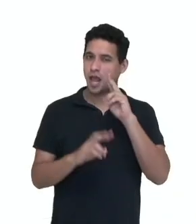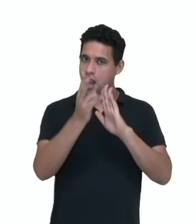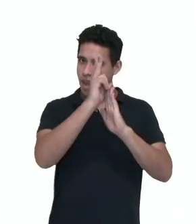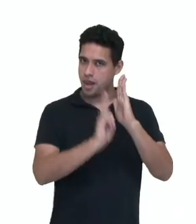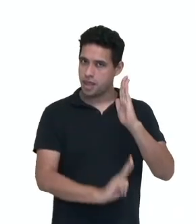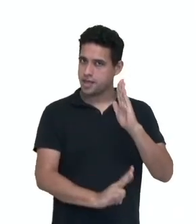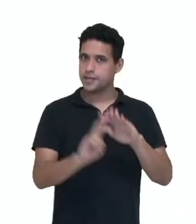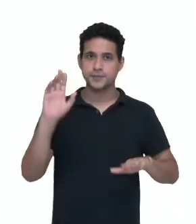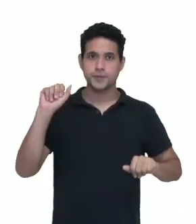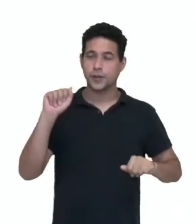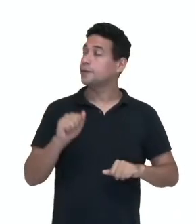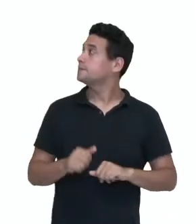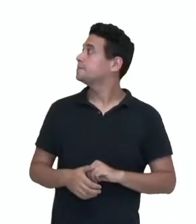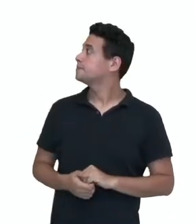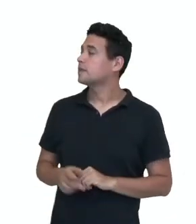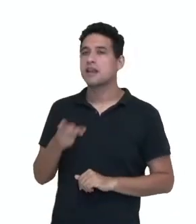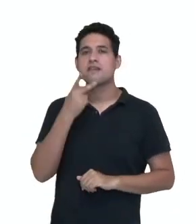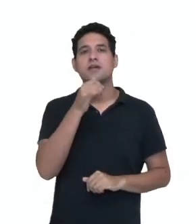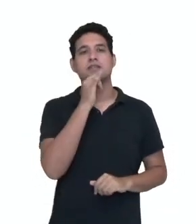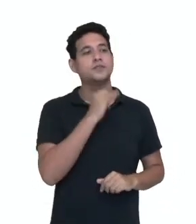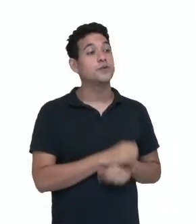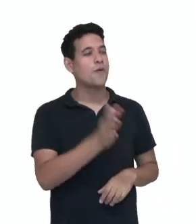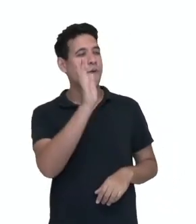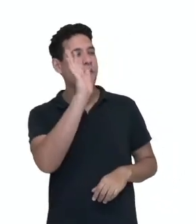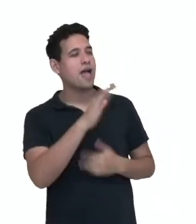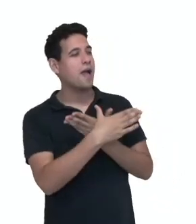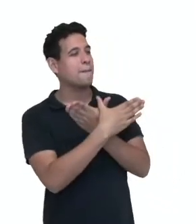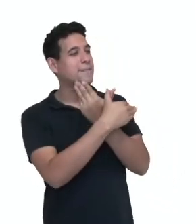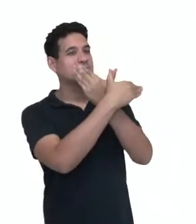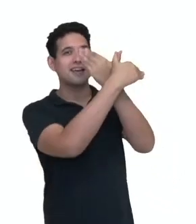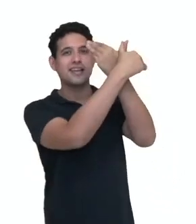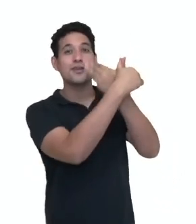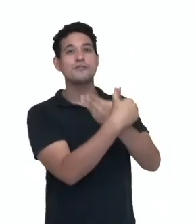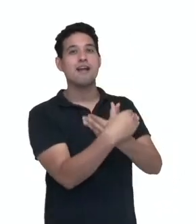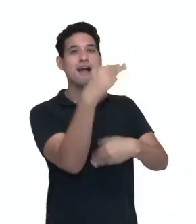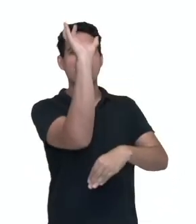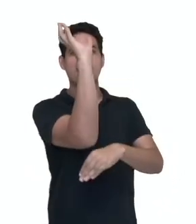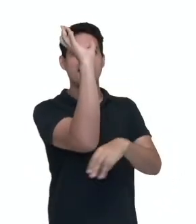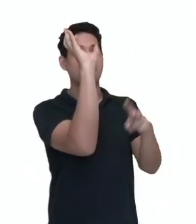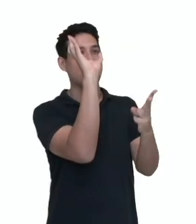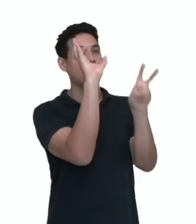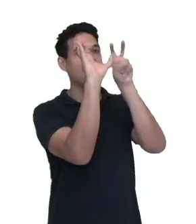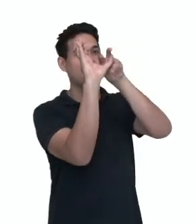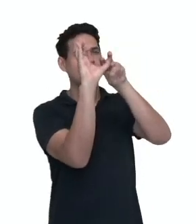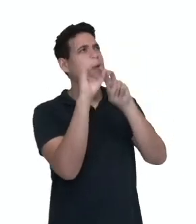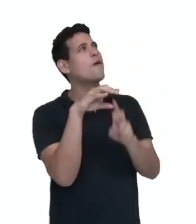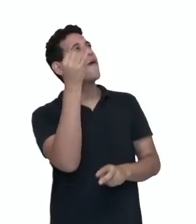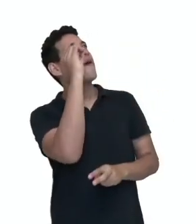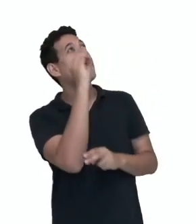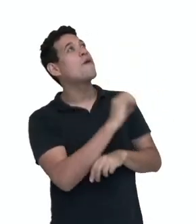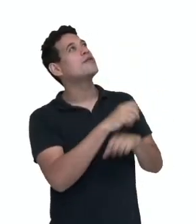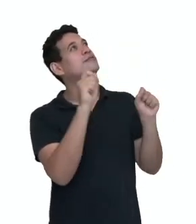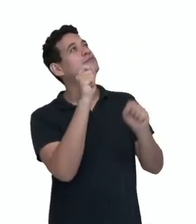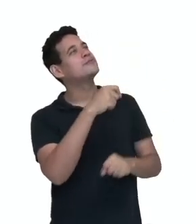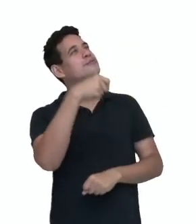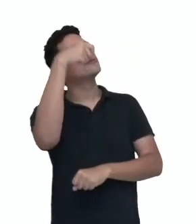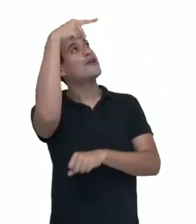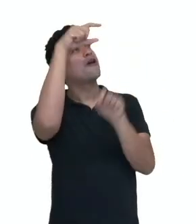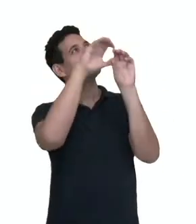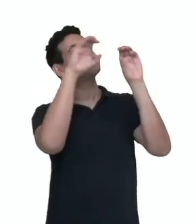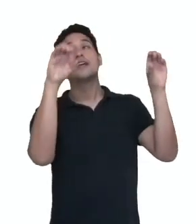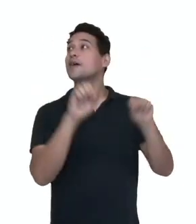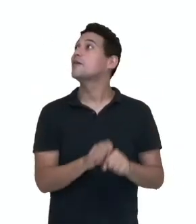el árbol. Ele está falando, olá, passarinhos na árvore. Olá, sol no céu.